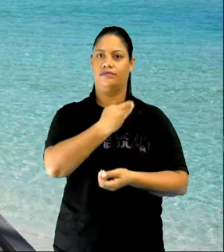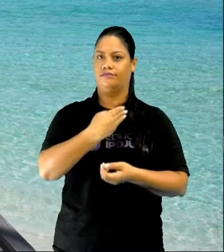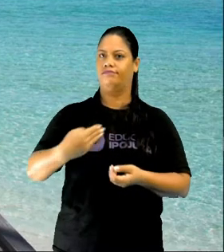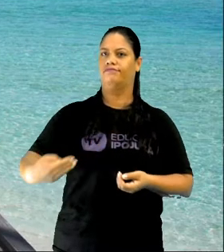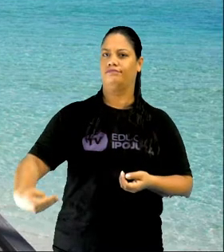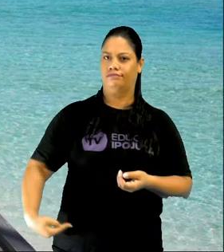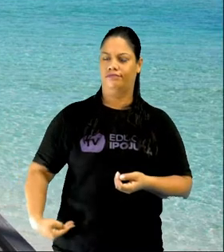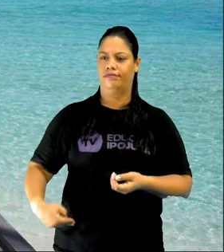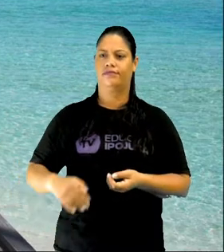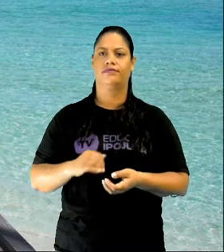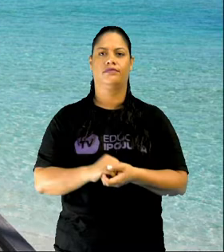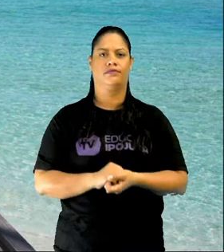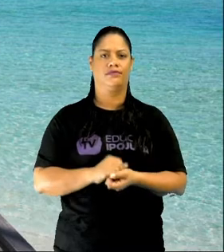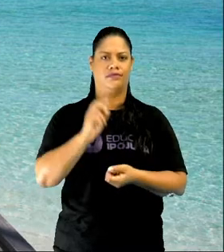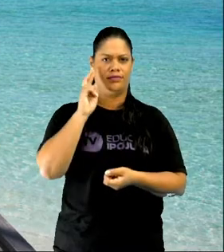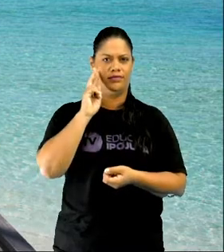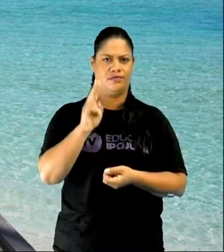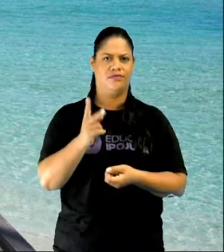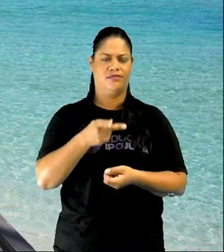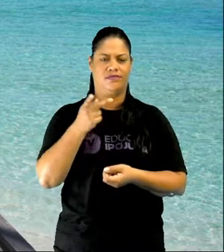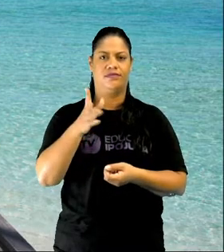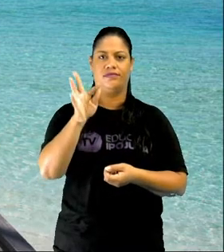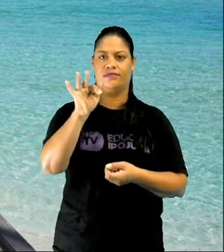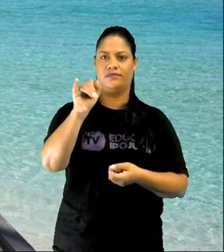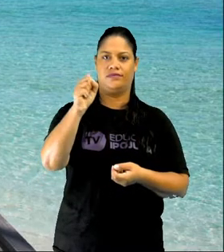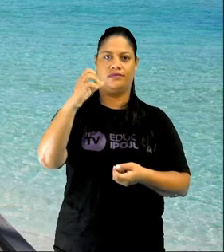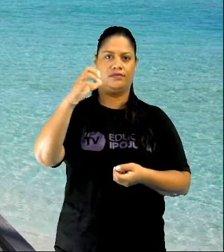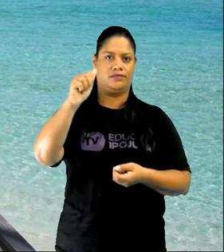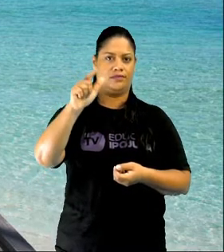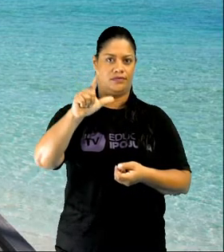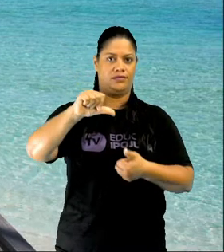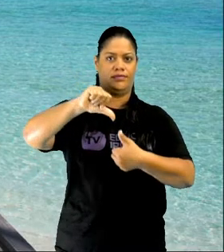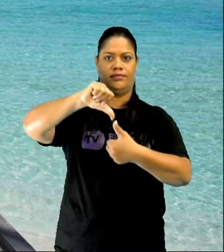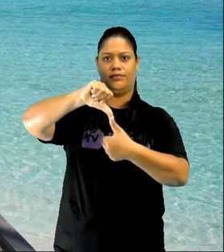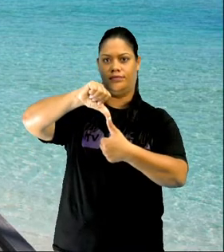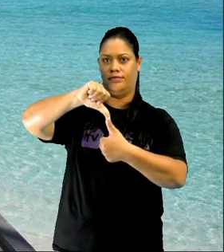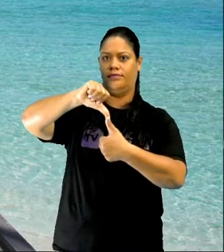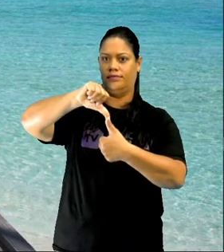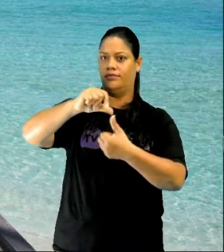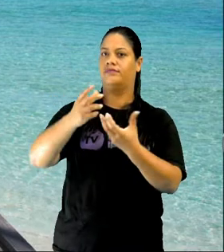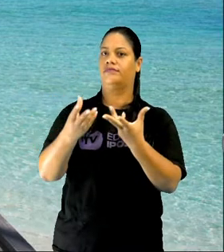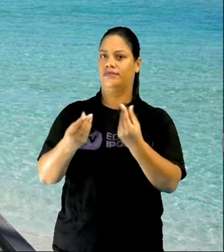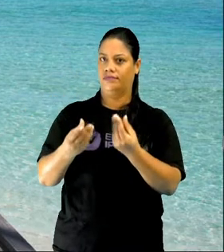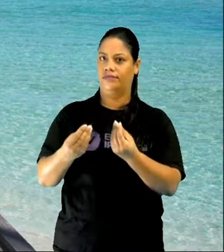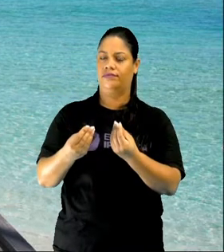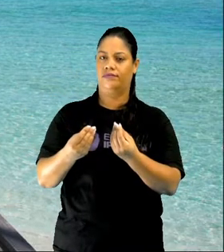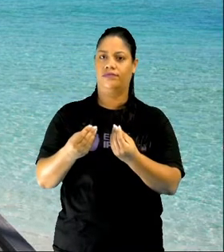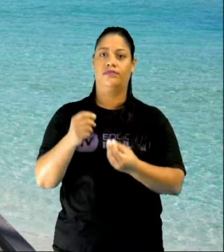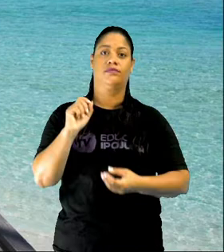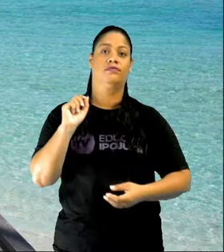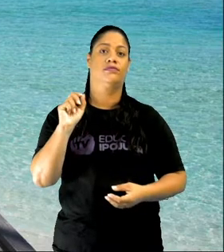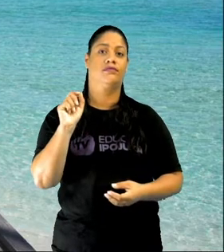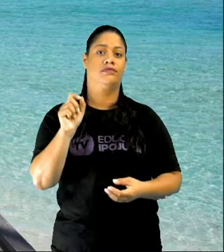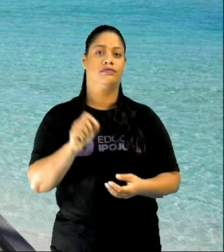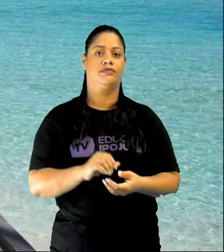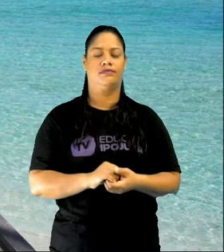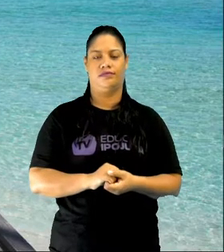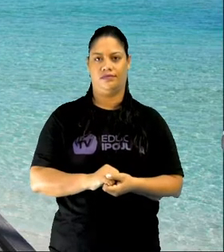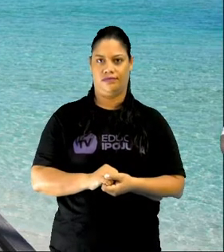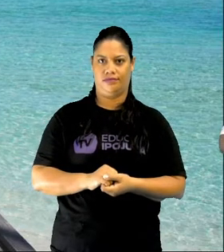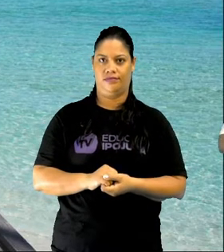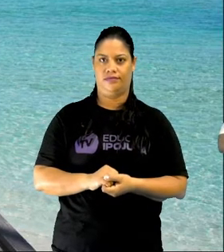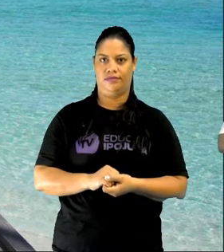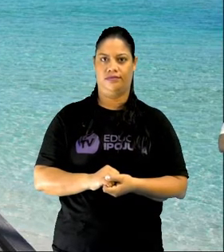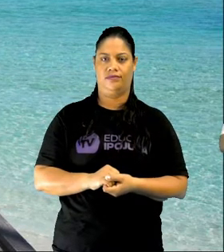ouve falar de paraísos fiscais. A América Central tem vários paraísos fiscais. O que são esses paraísos?